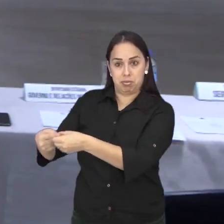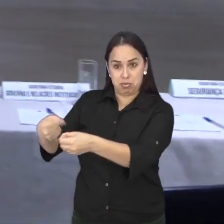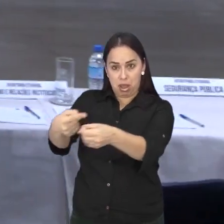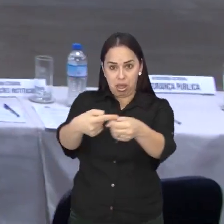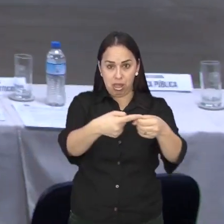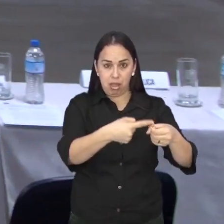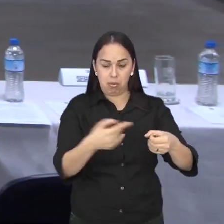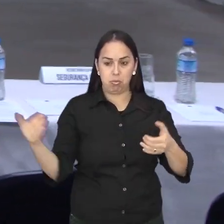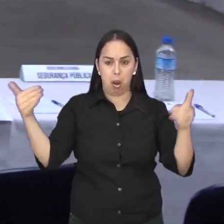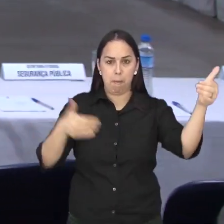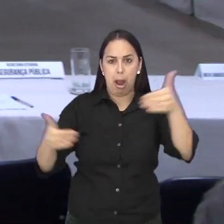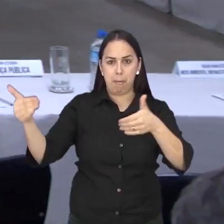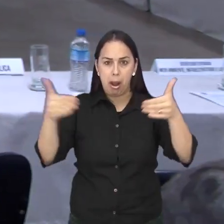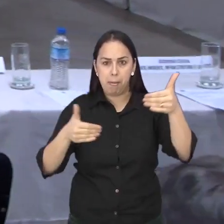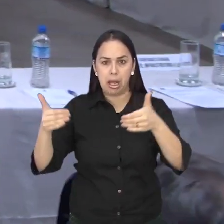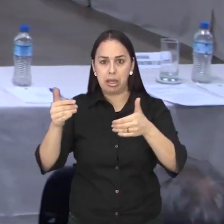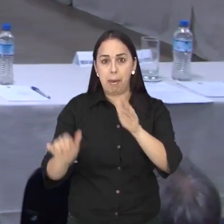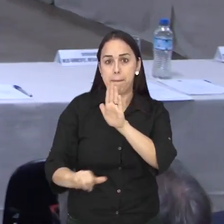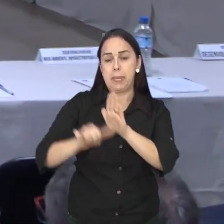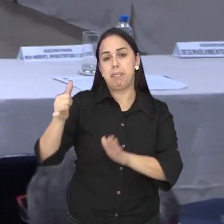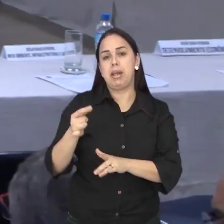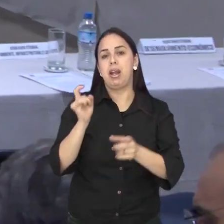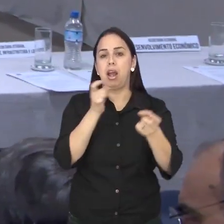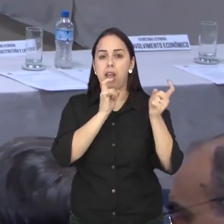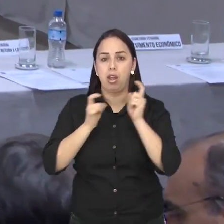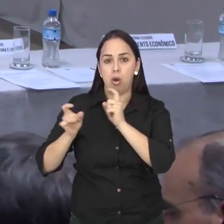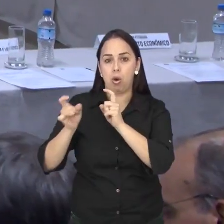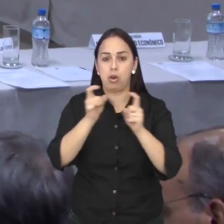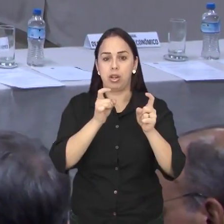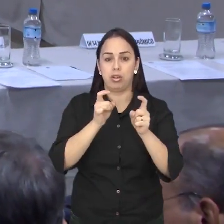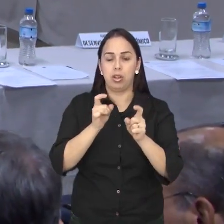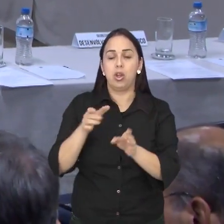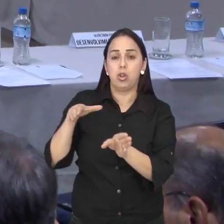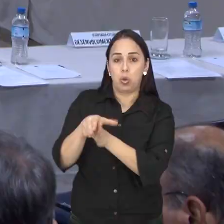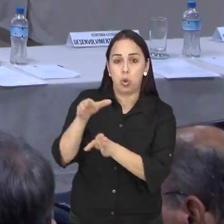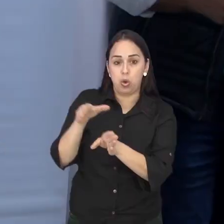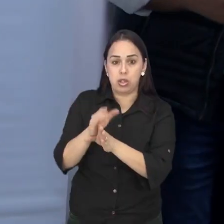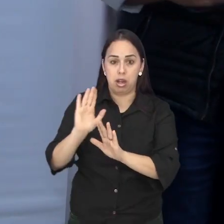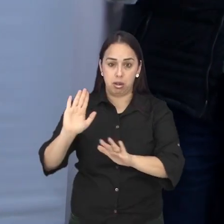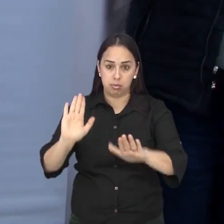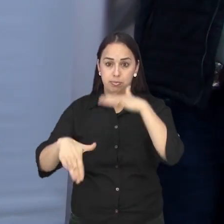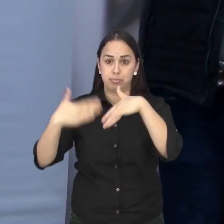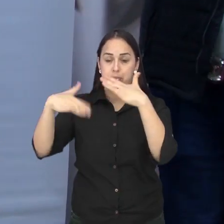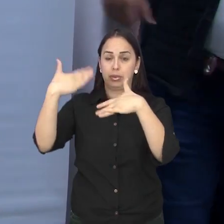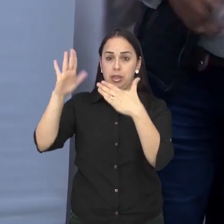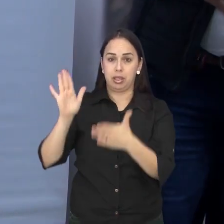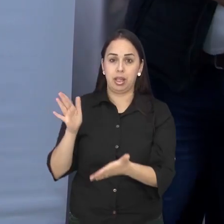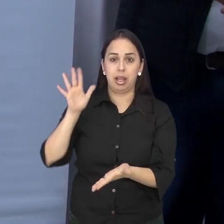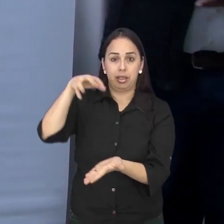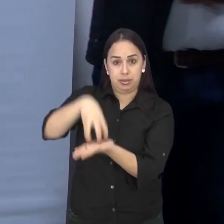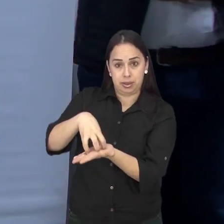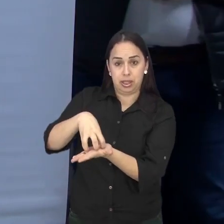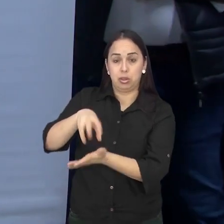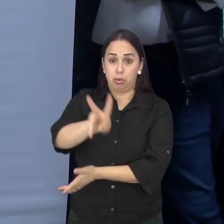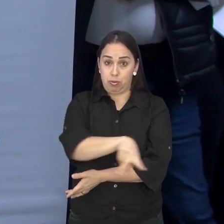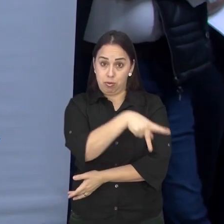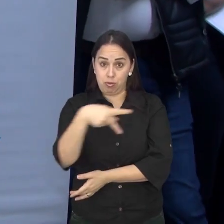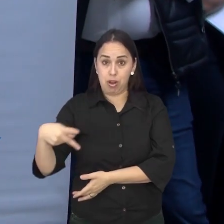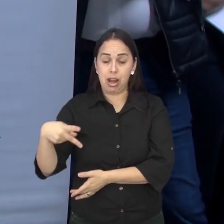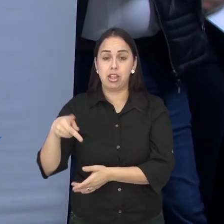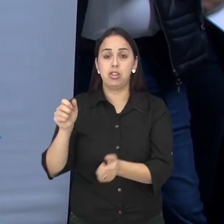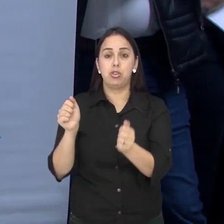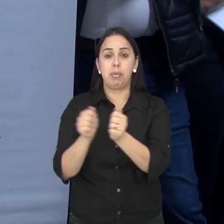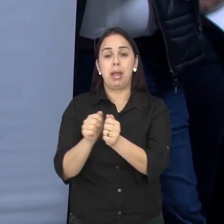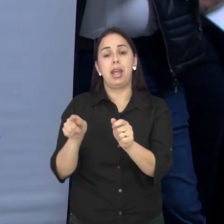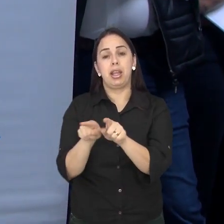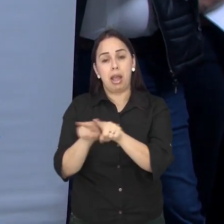região participaram da primeira reunião extraordinária do Conselho de Desenvolvimento da Região Metropolitana do Vale do